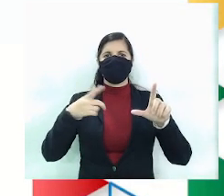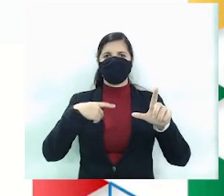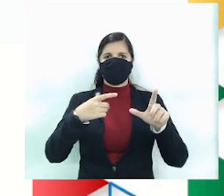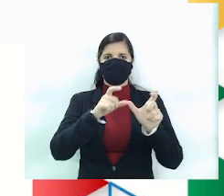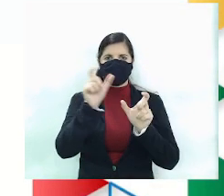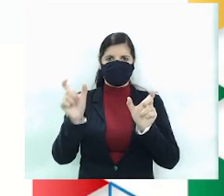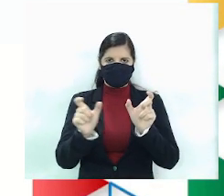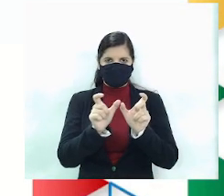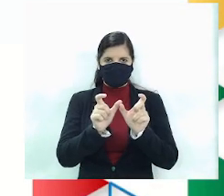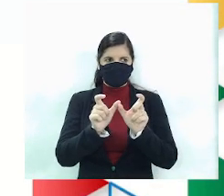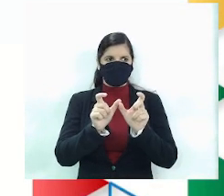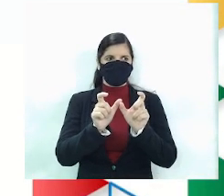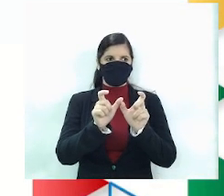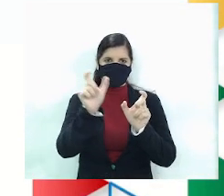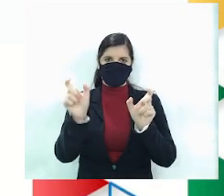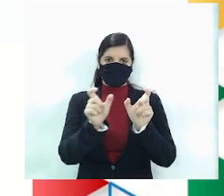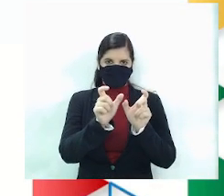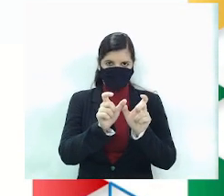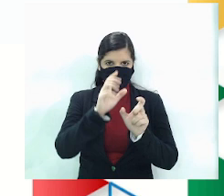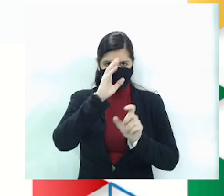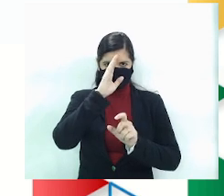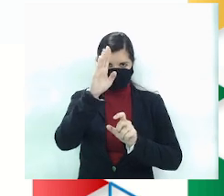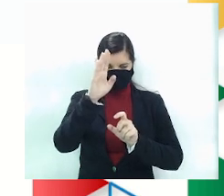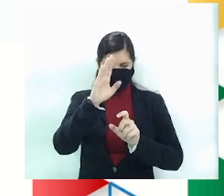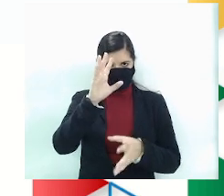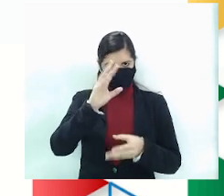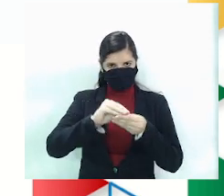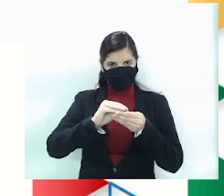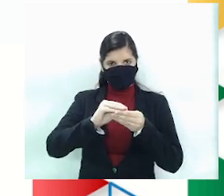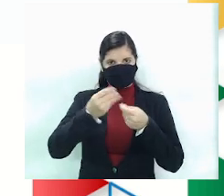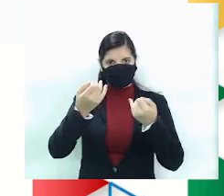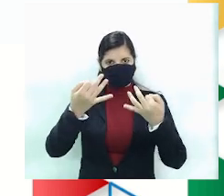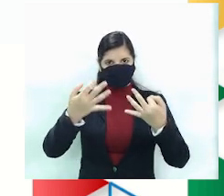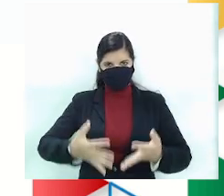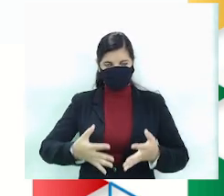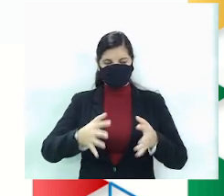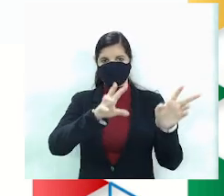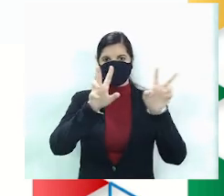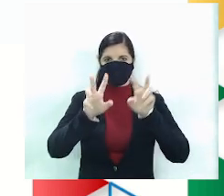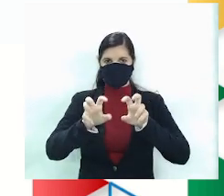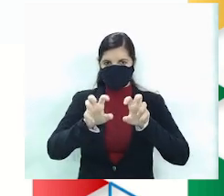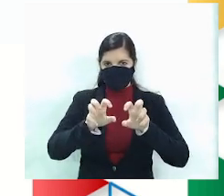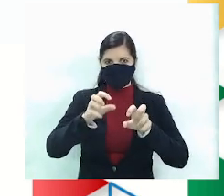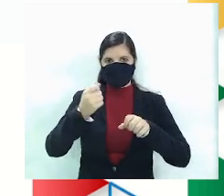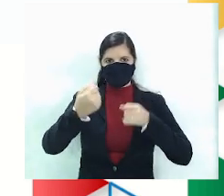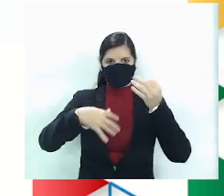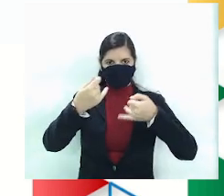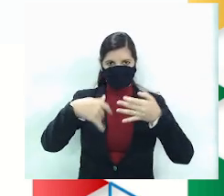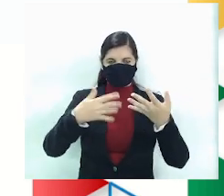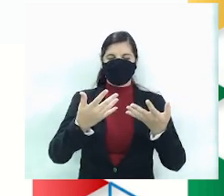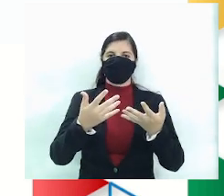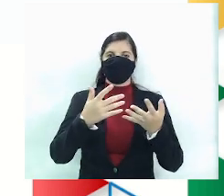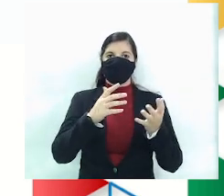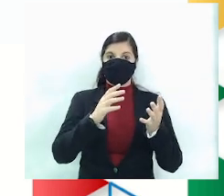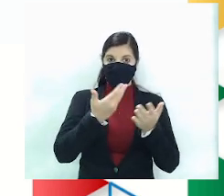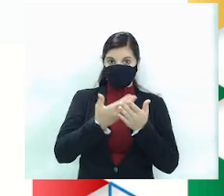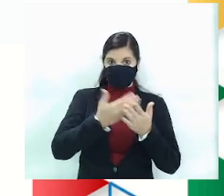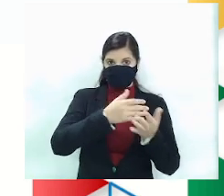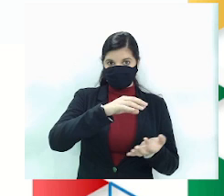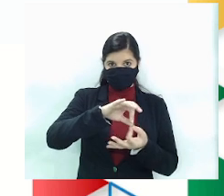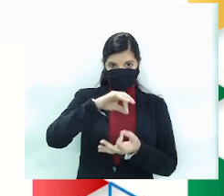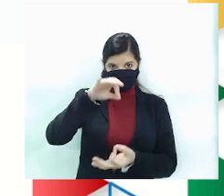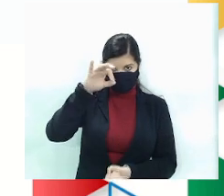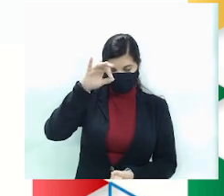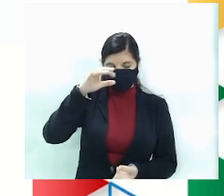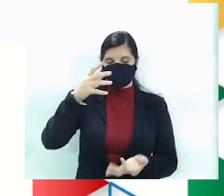palavras norteadoras. São palavras que nós vamos falar um pouco, vamos mencionar um pouco durante a aula. Então nós